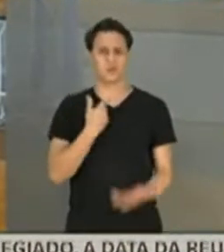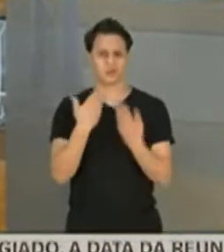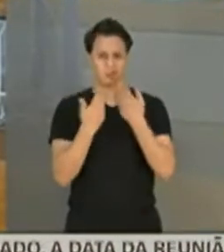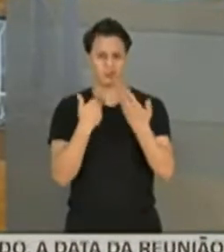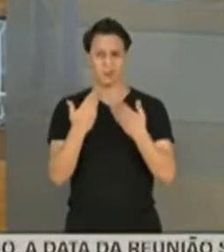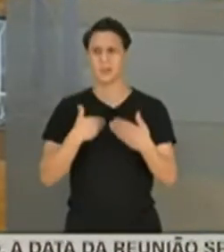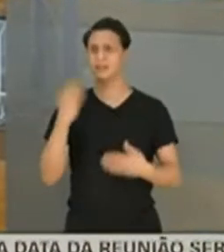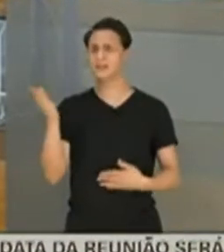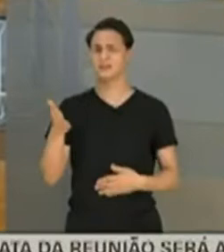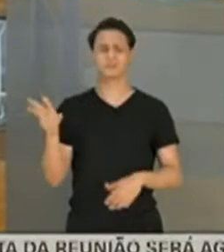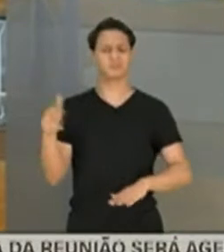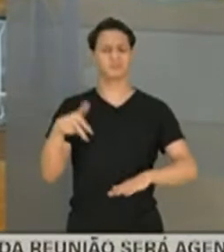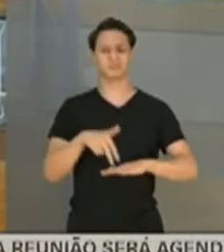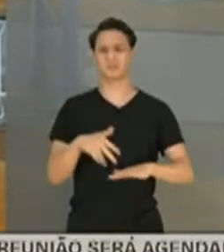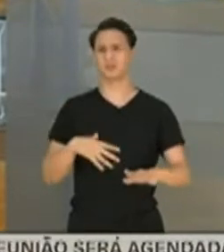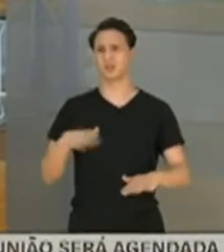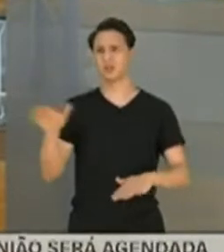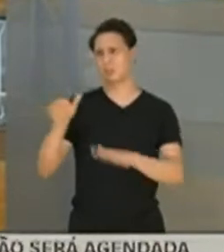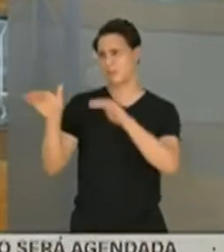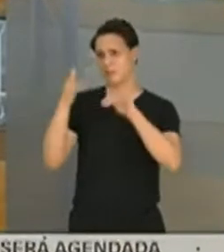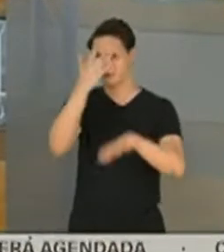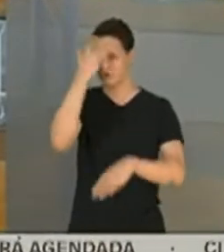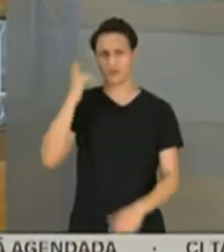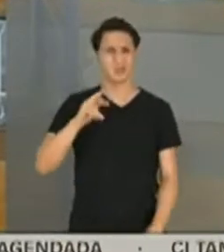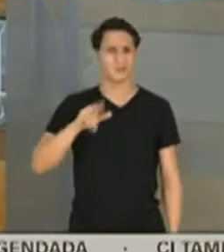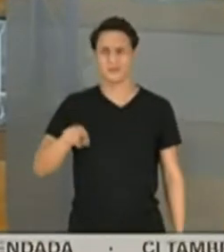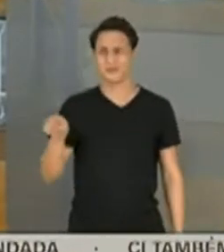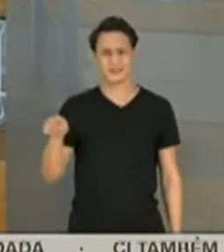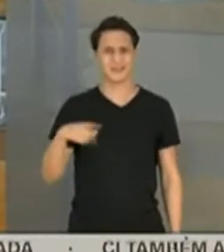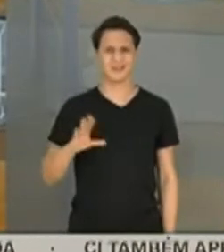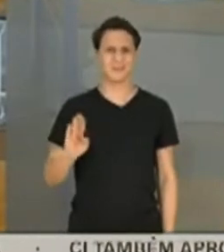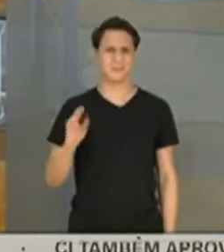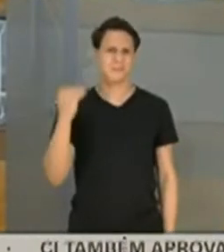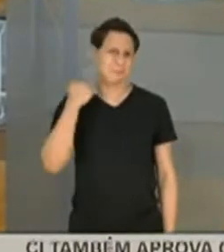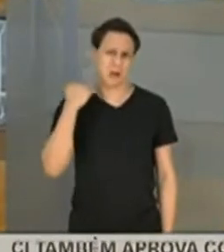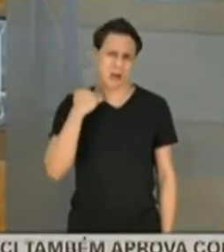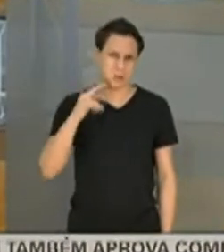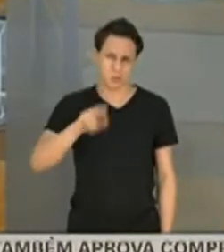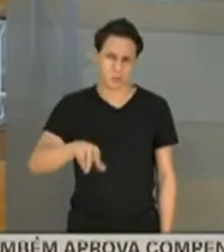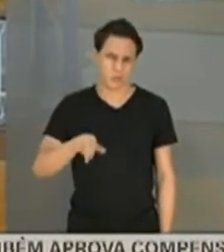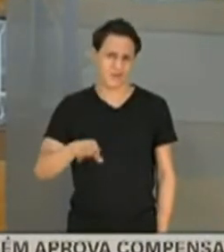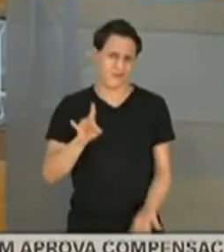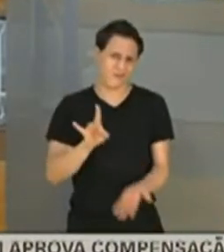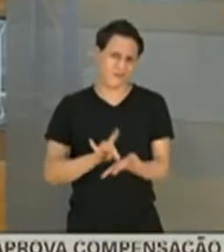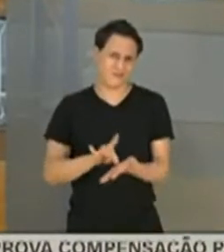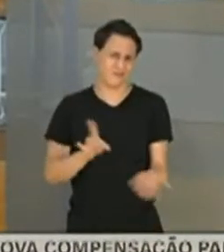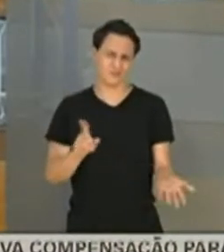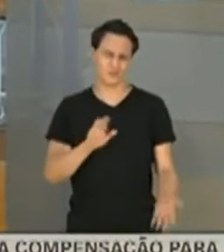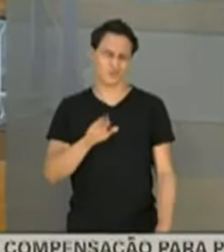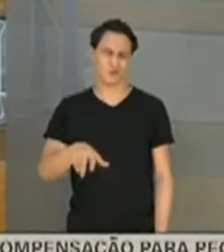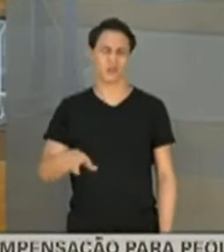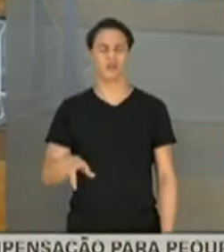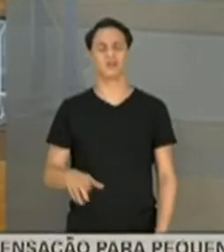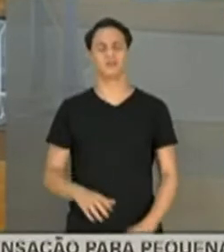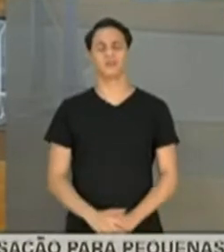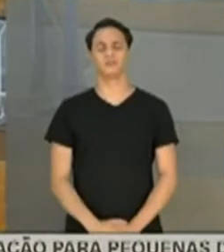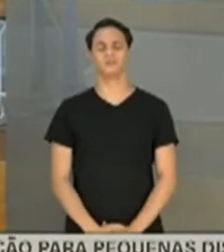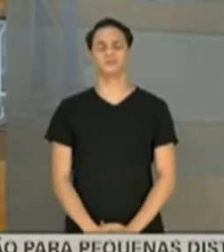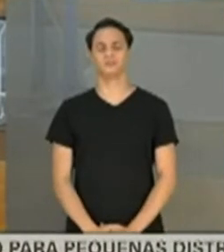alcunha para esse banco, que não é banco. Realmente é muito estranho o que acontece.